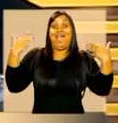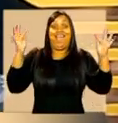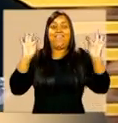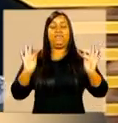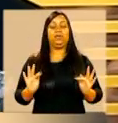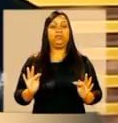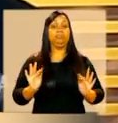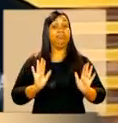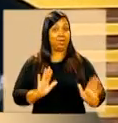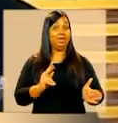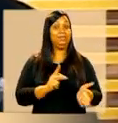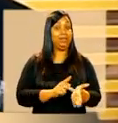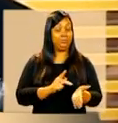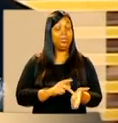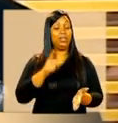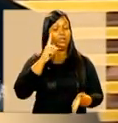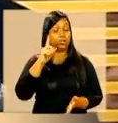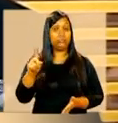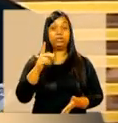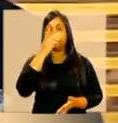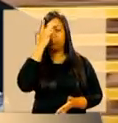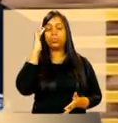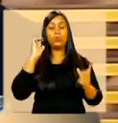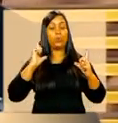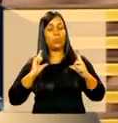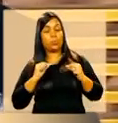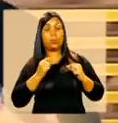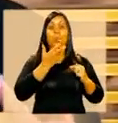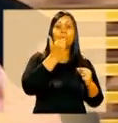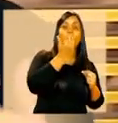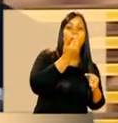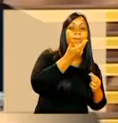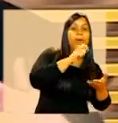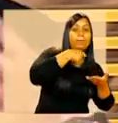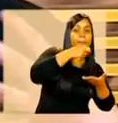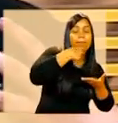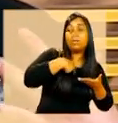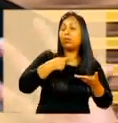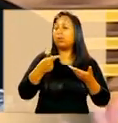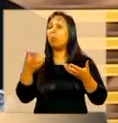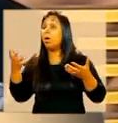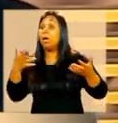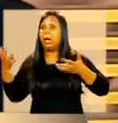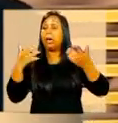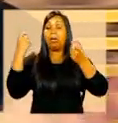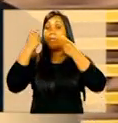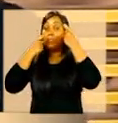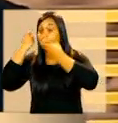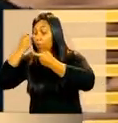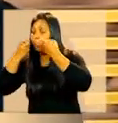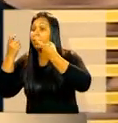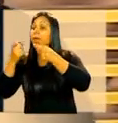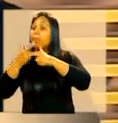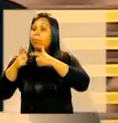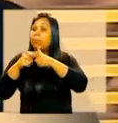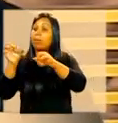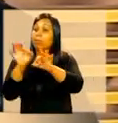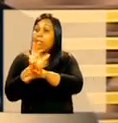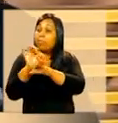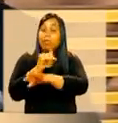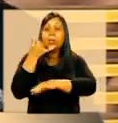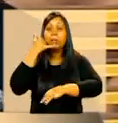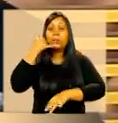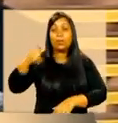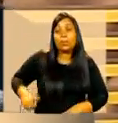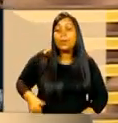mas na verdade tem dias que o pessoal está relaxando, almoçando e eu estou lá, estou todo tenso, preocupado, resolvendo o problema, tudo certo, né? O celular